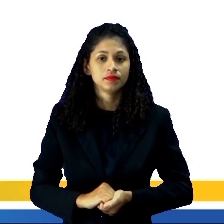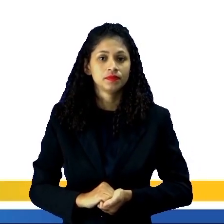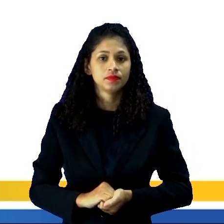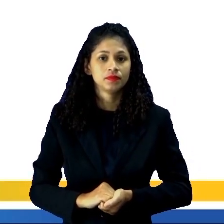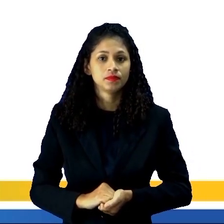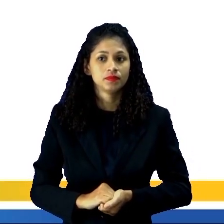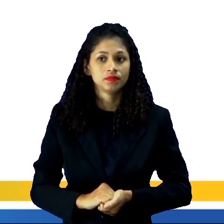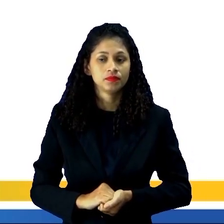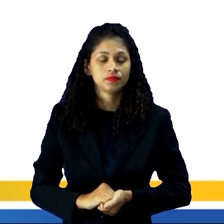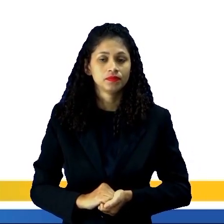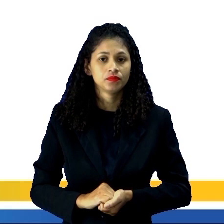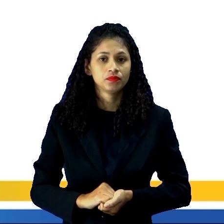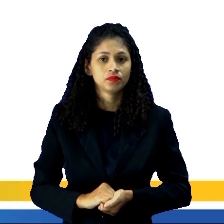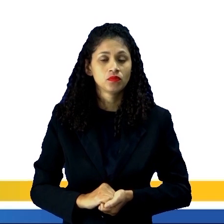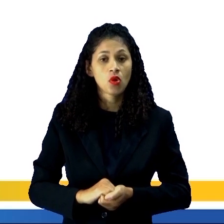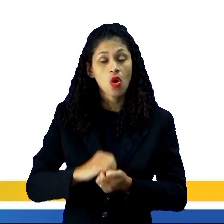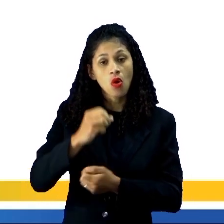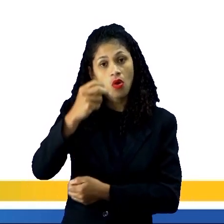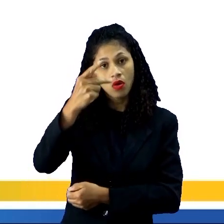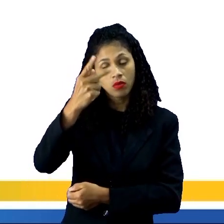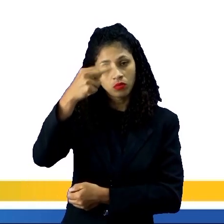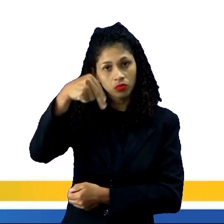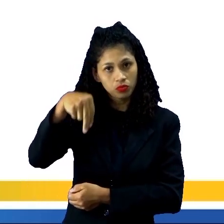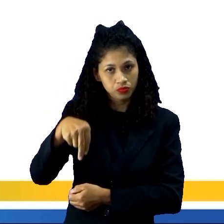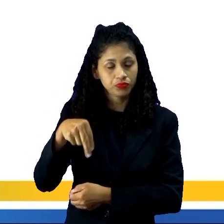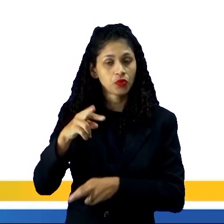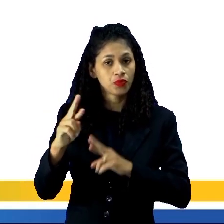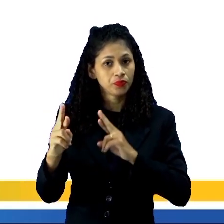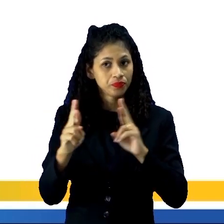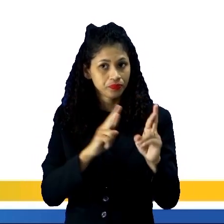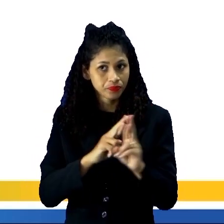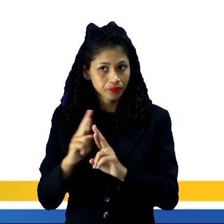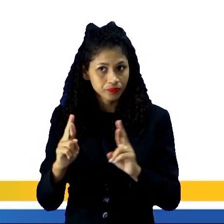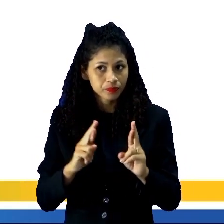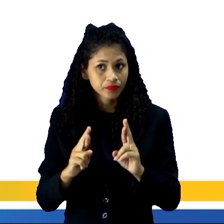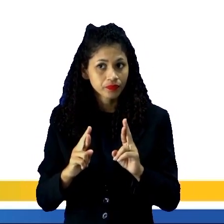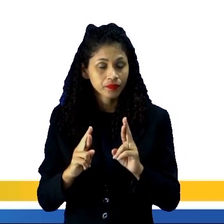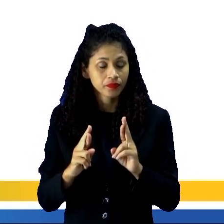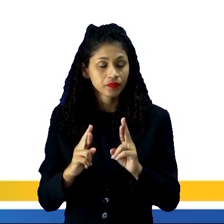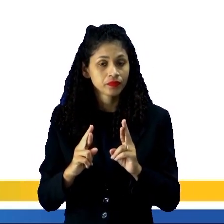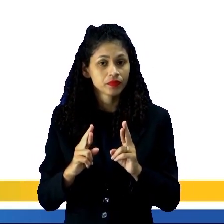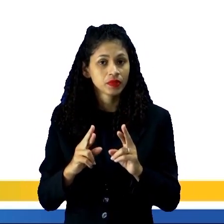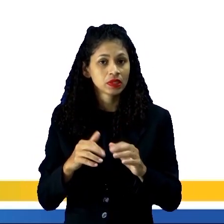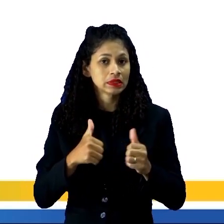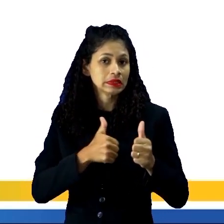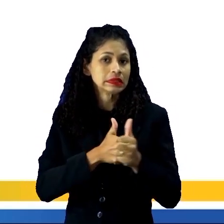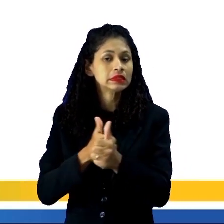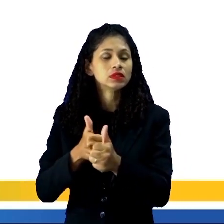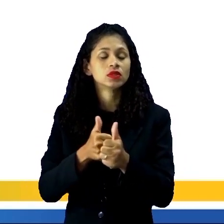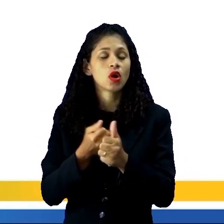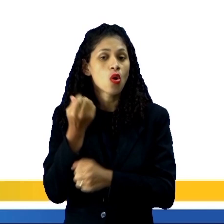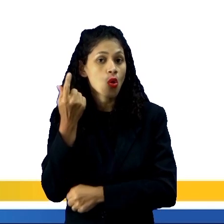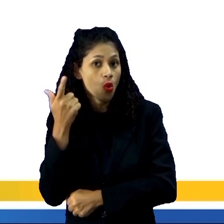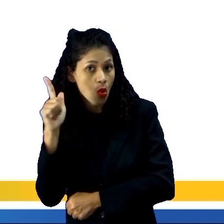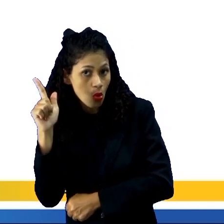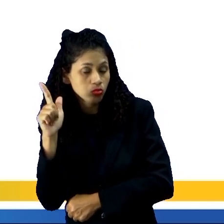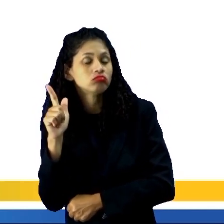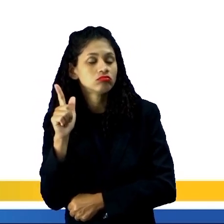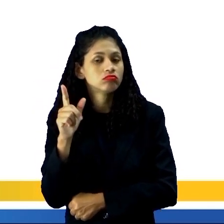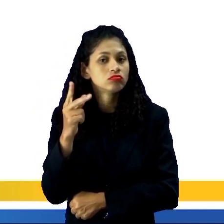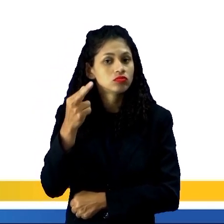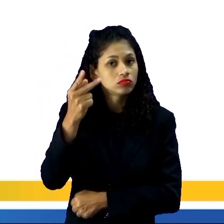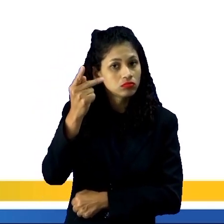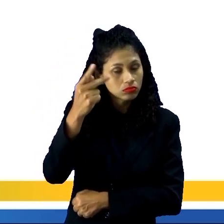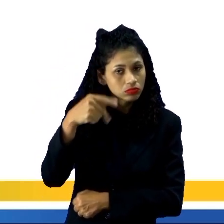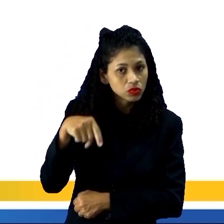Um pronome relativo refere-se a outro substantivo que o precede na frase. Eles conectam uma